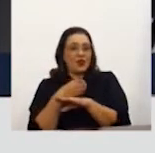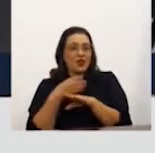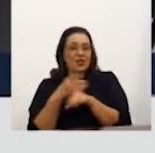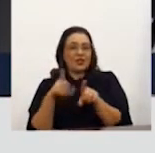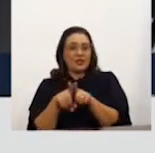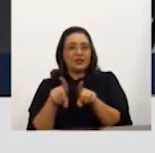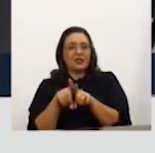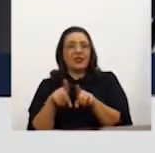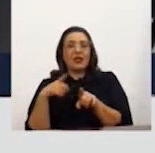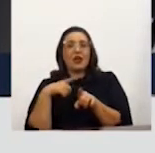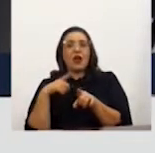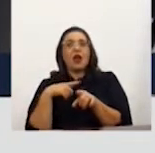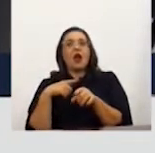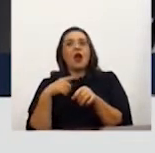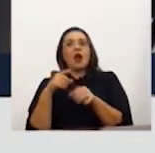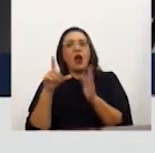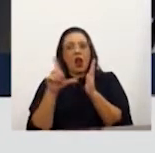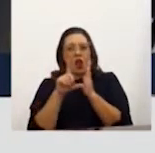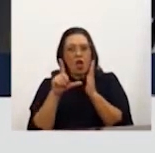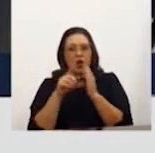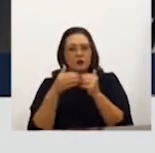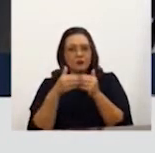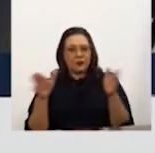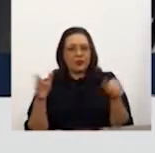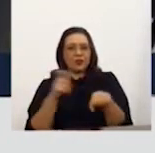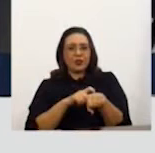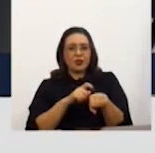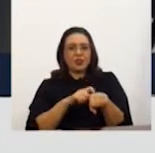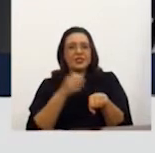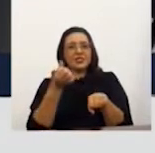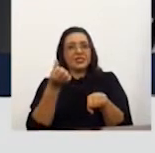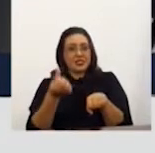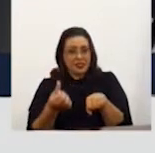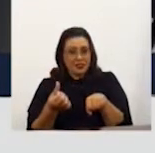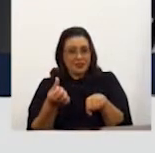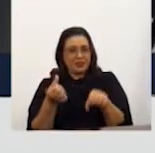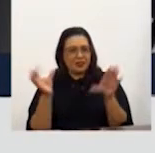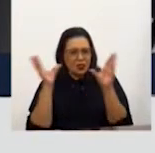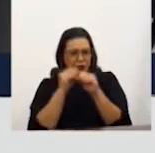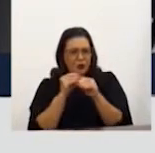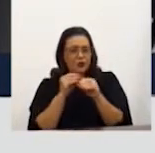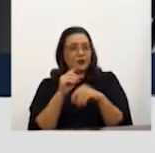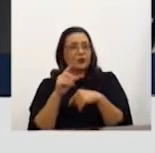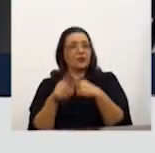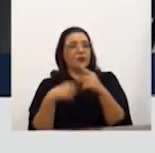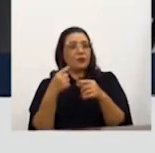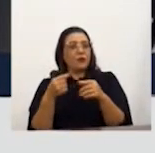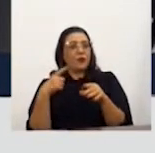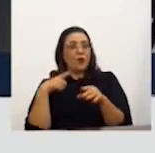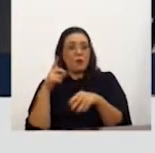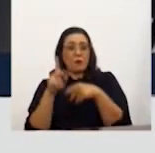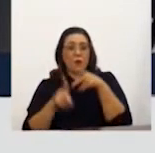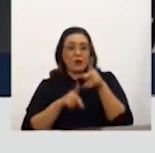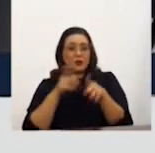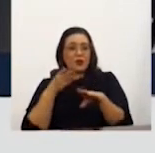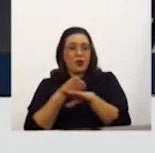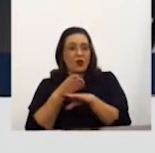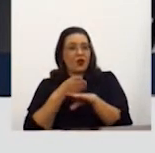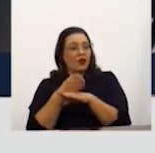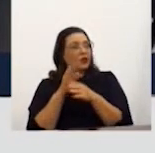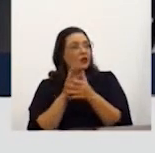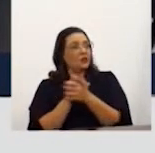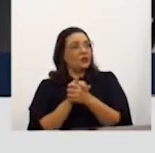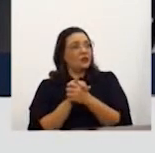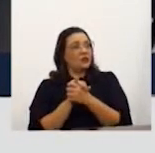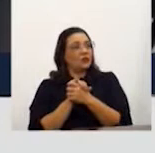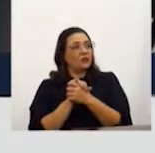o comércio até às 18 horas, e aí possibilitando que as pessoas vá se alimentar